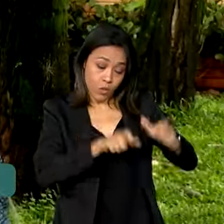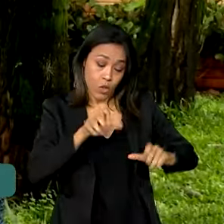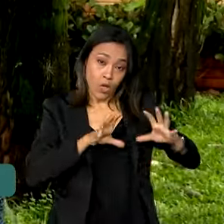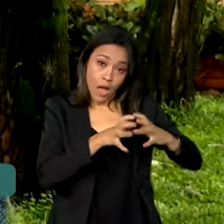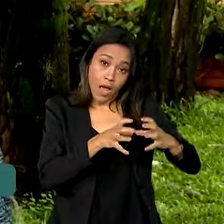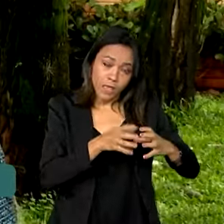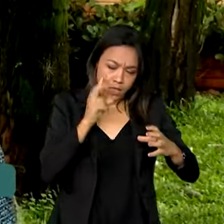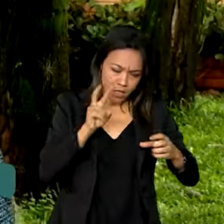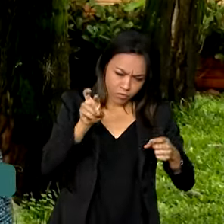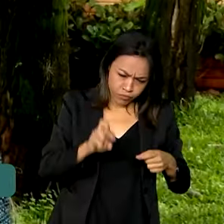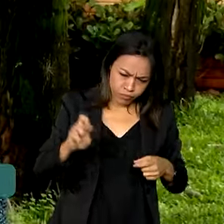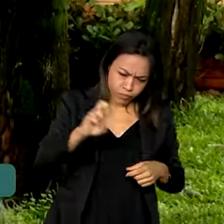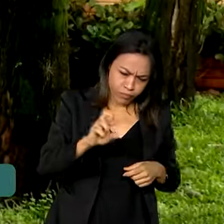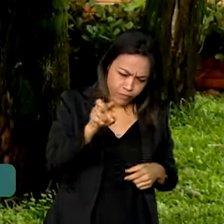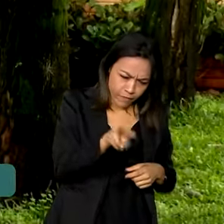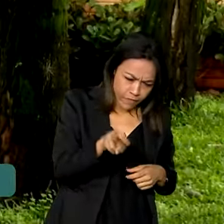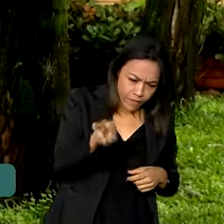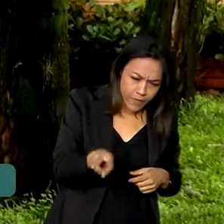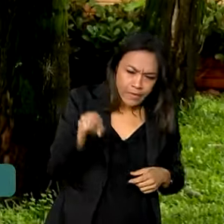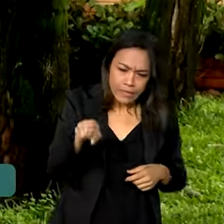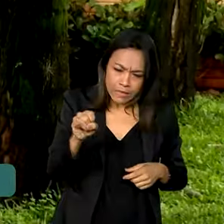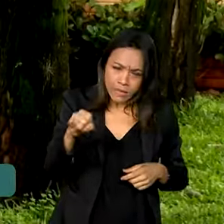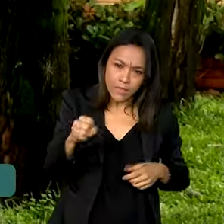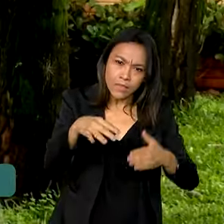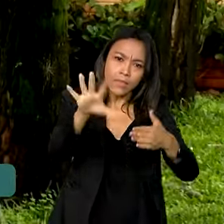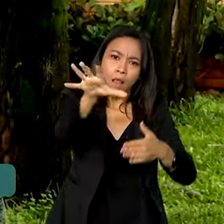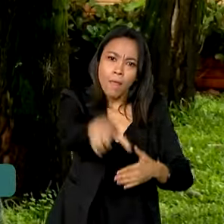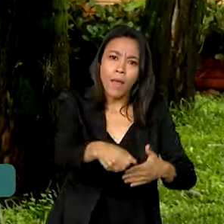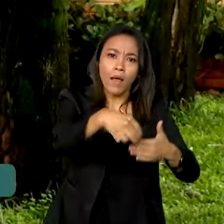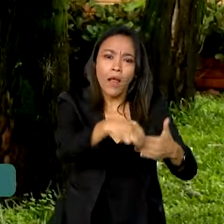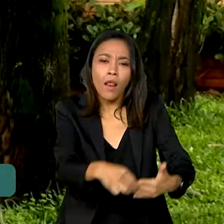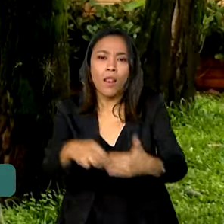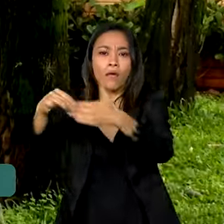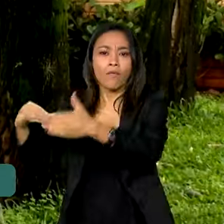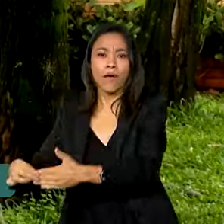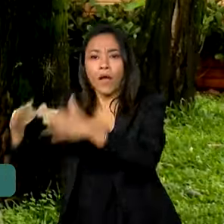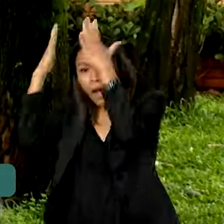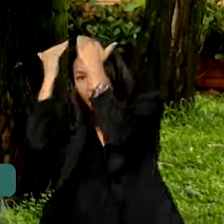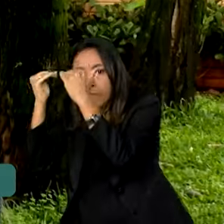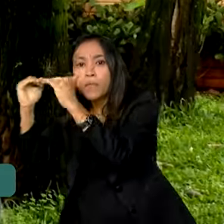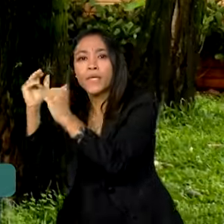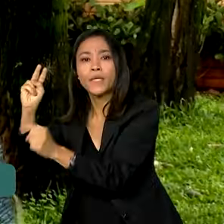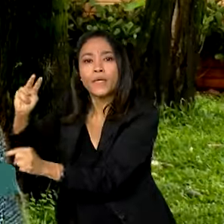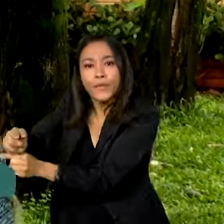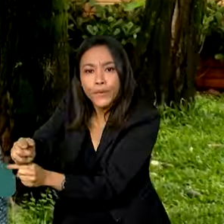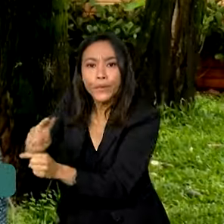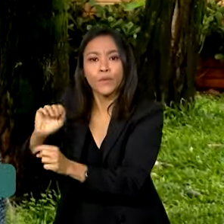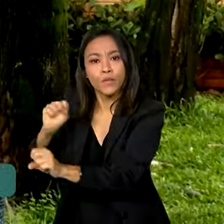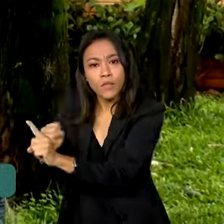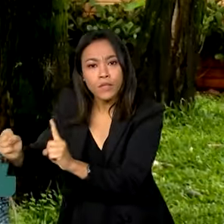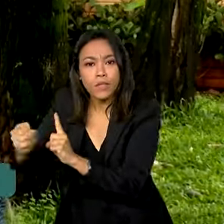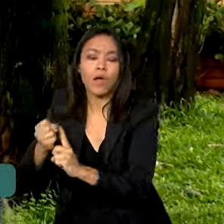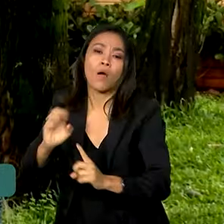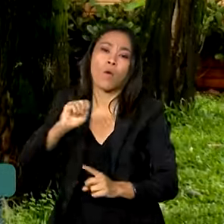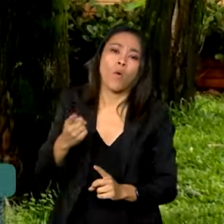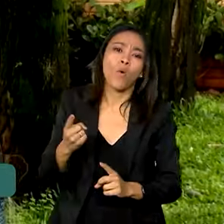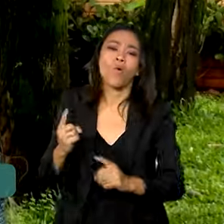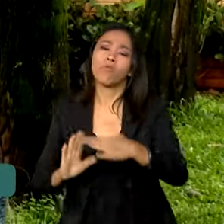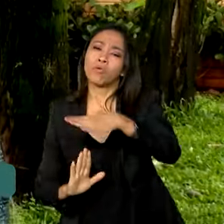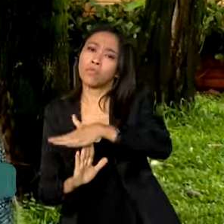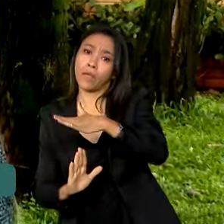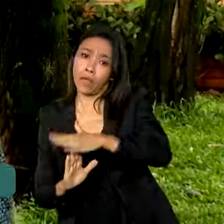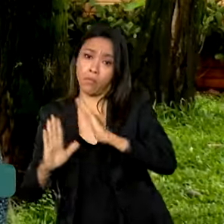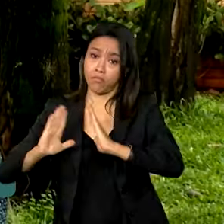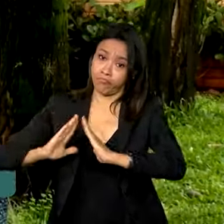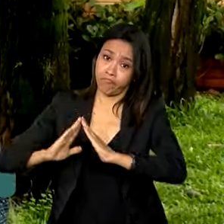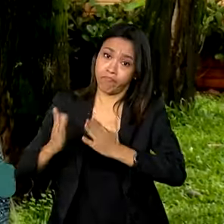a necessidade de encaminhamentos a abrigos do Sistema Único de Assistência Social ou de hospedagem temporária.